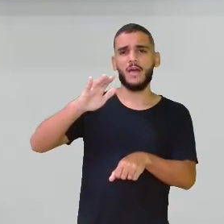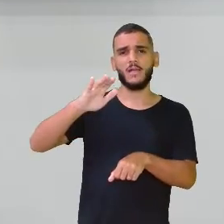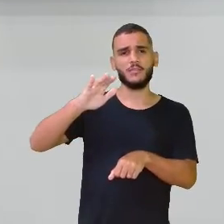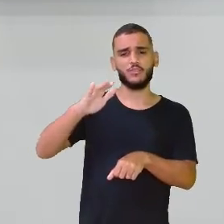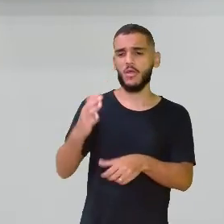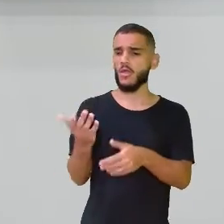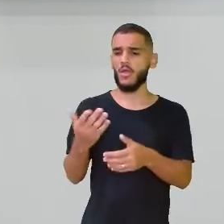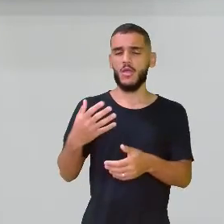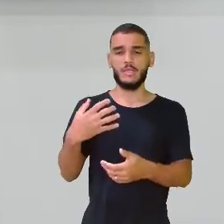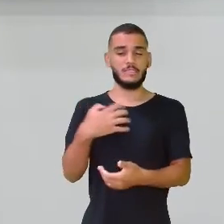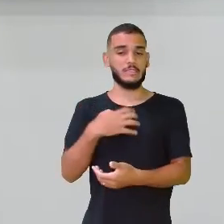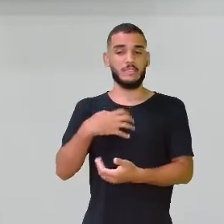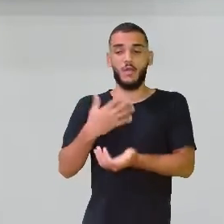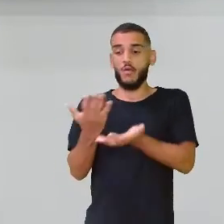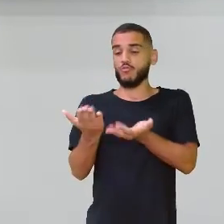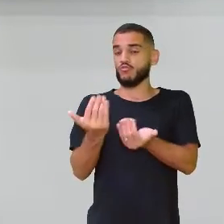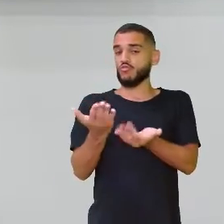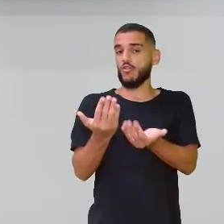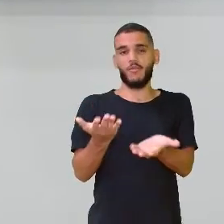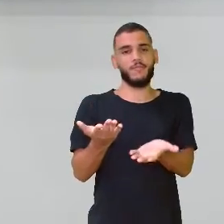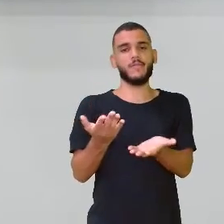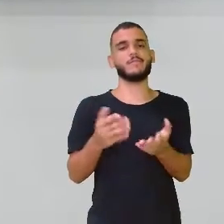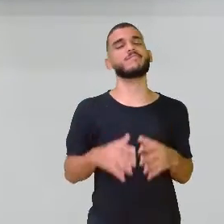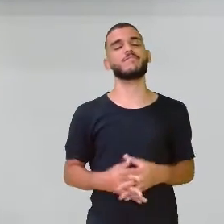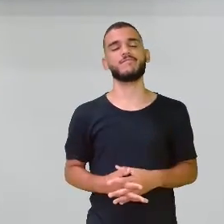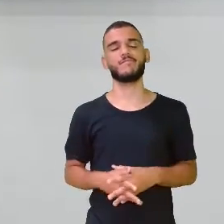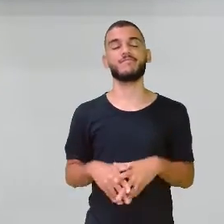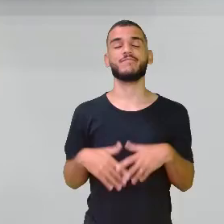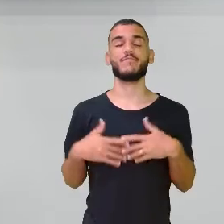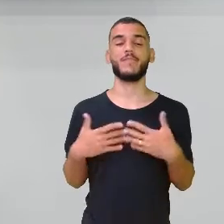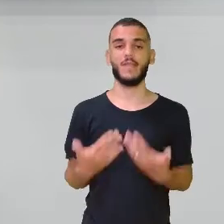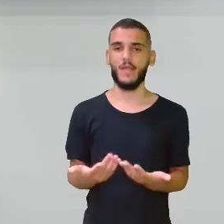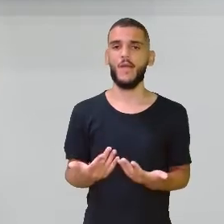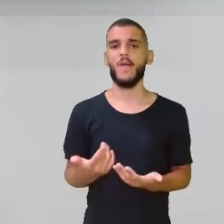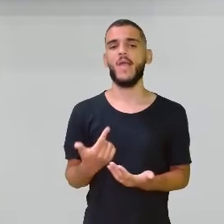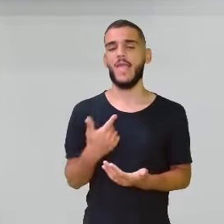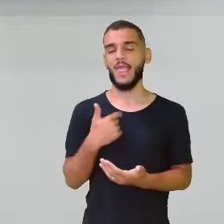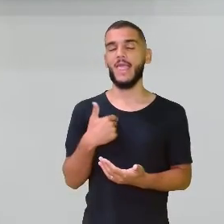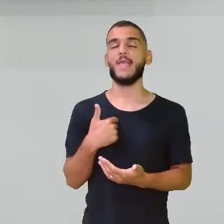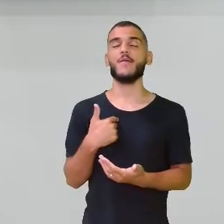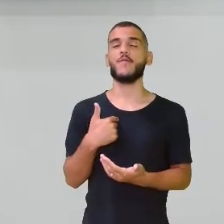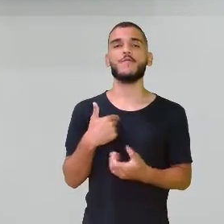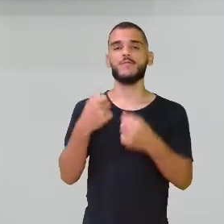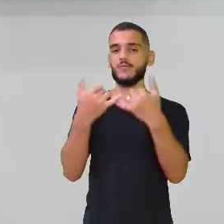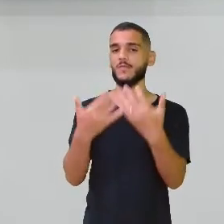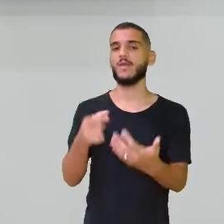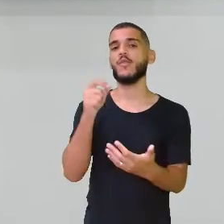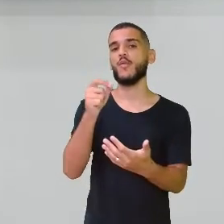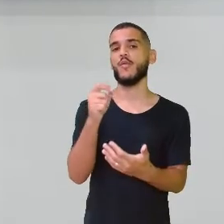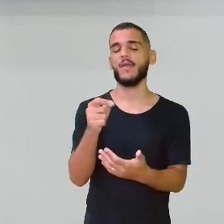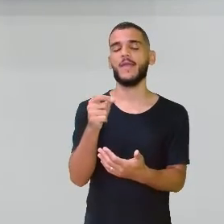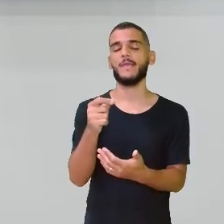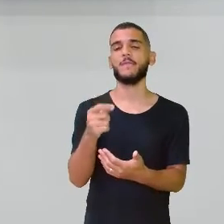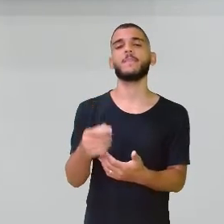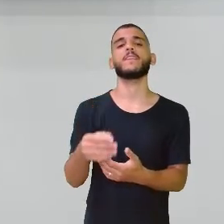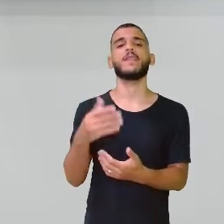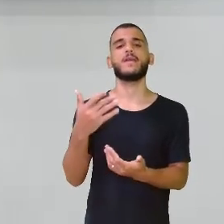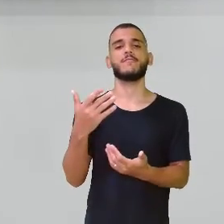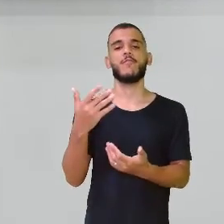sala deve ter muita gente que dá um show. Eu não duvido disso. Ainda assim, é